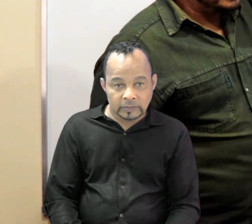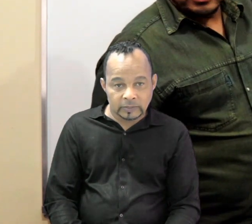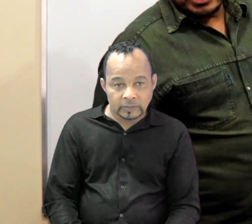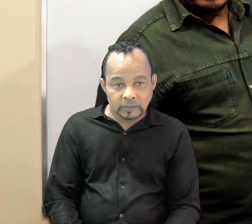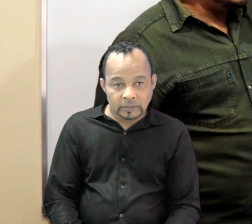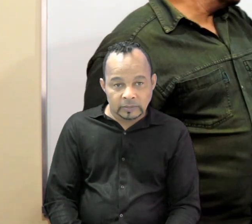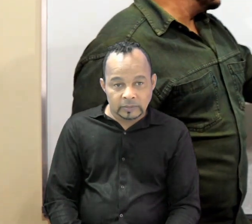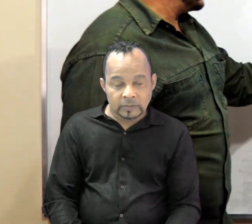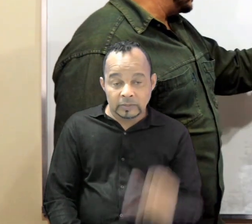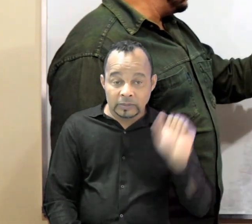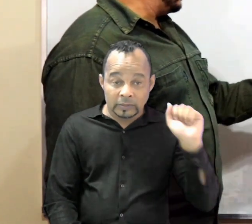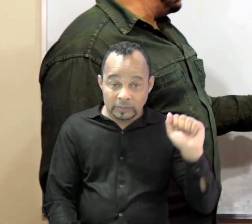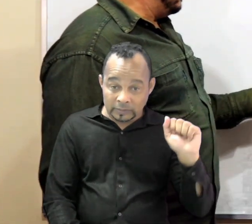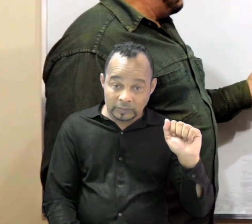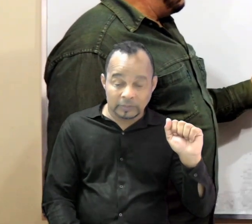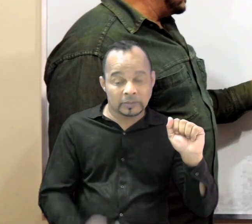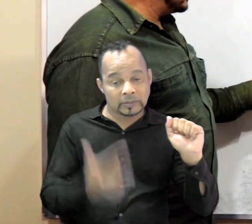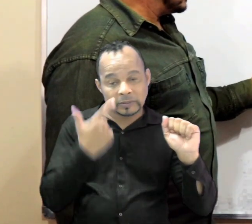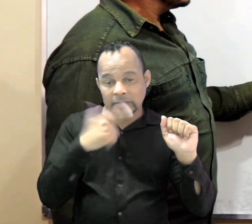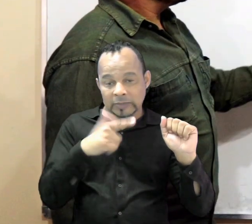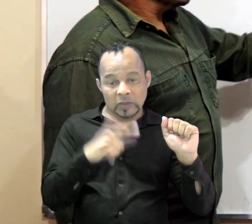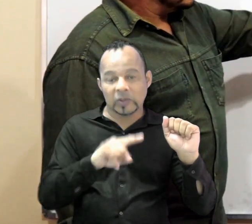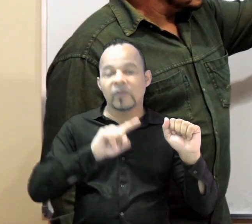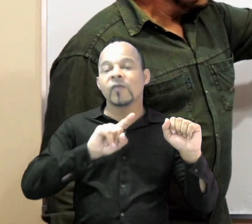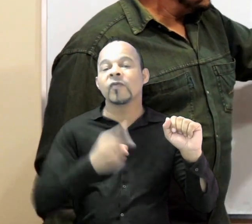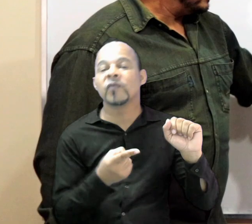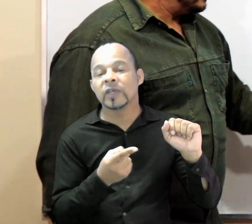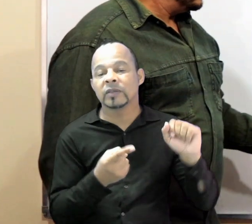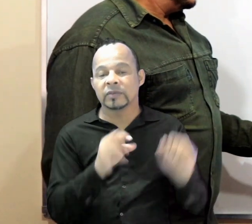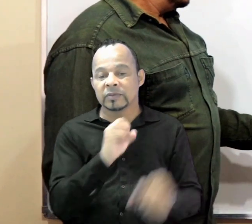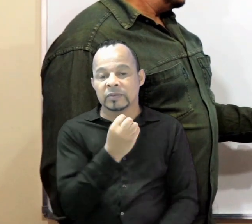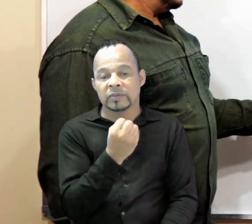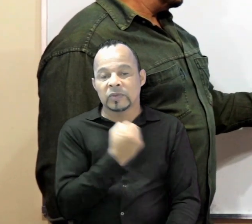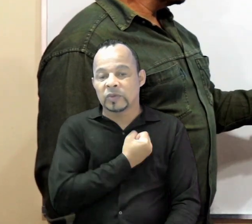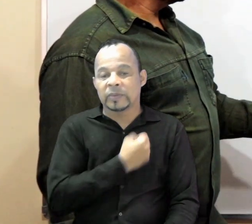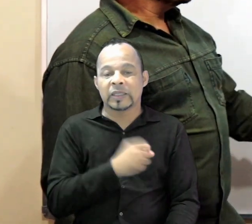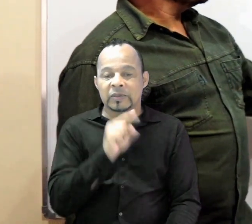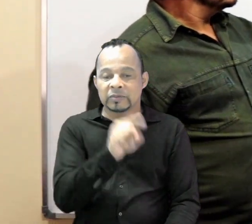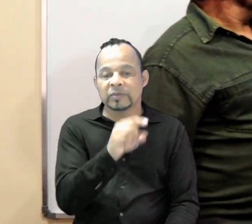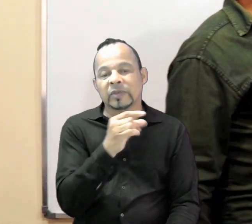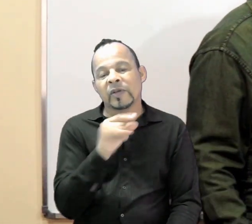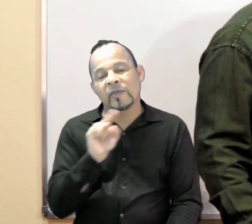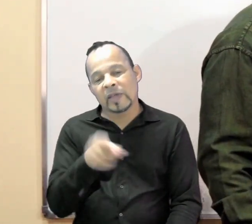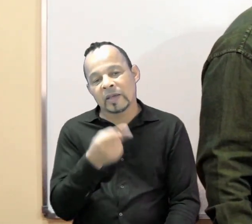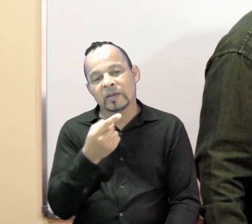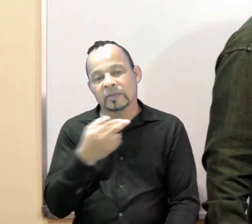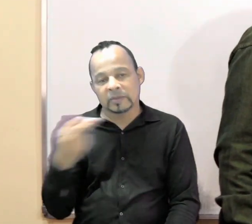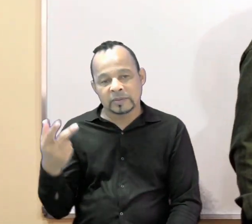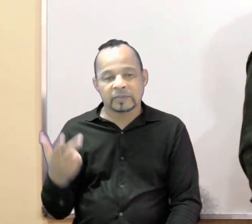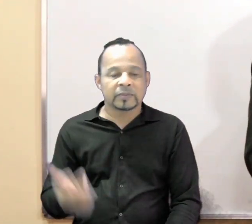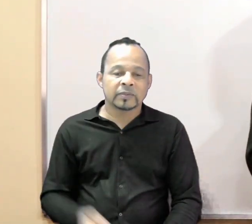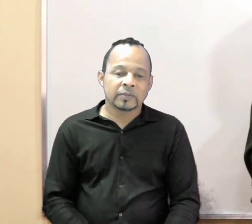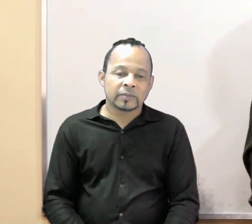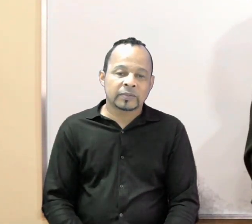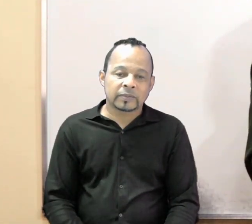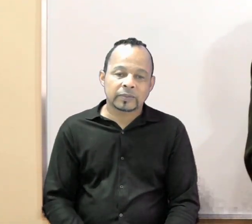ponto, separação decimal, então ficaria igual. Nesse caso, eu precisaria escrever o A em versores. Nesse caso,